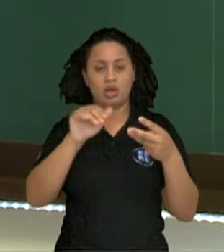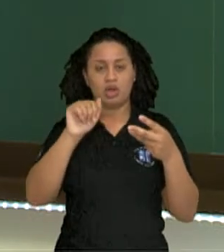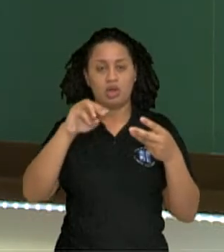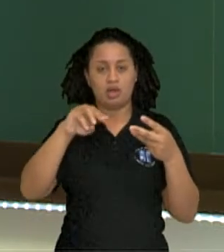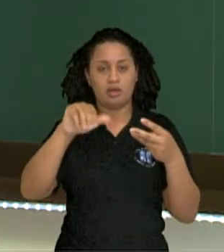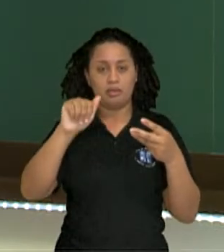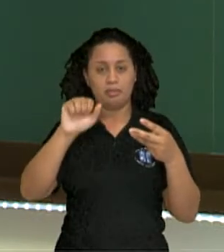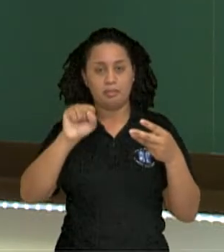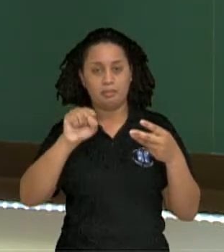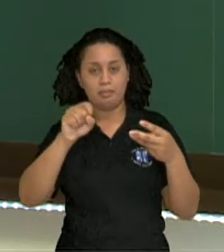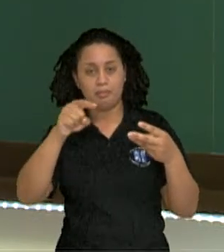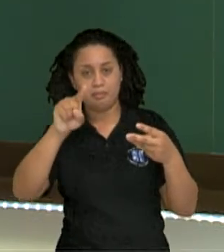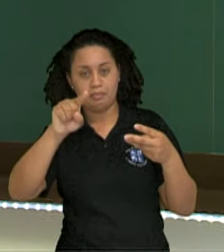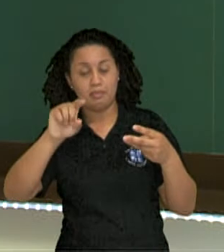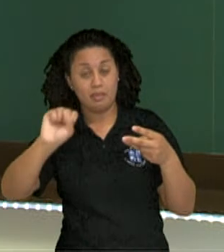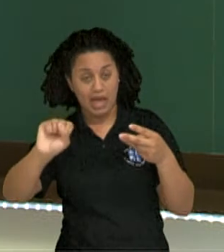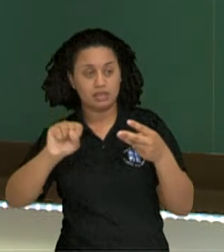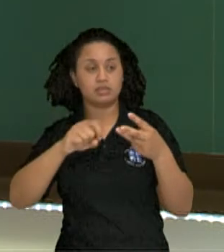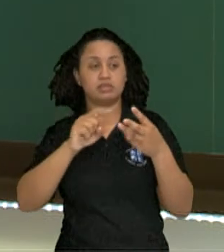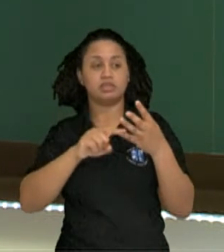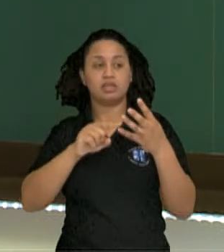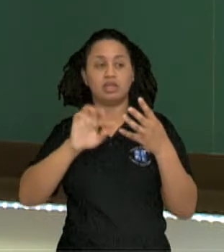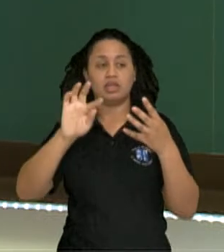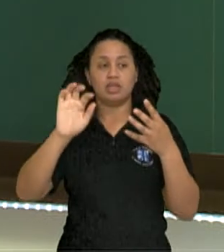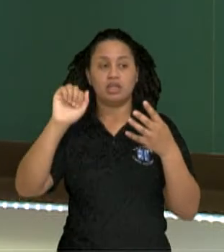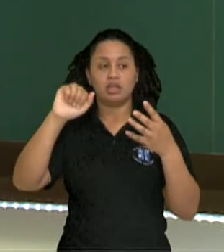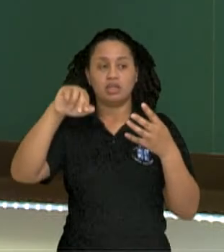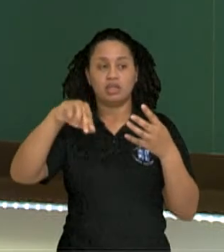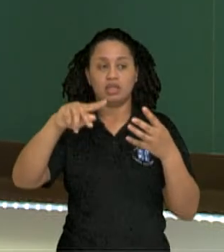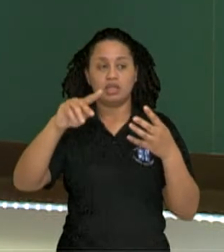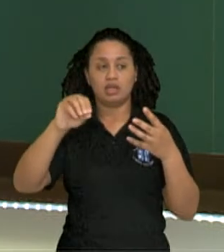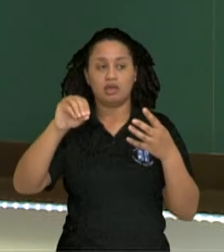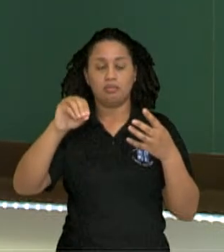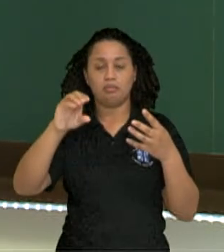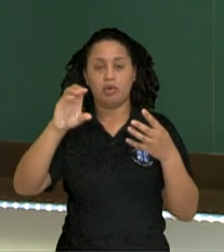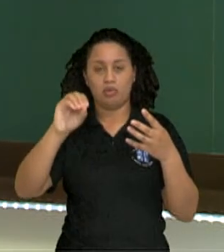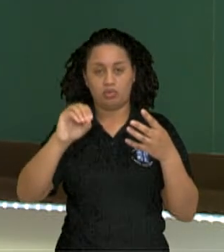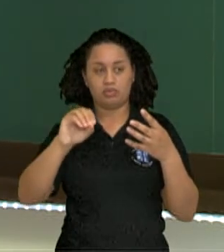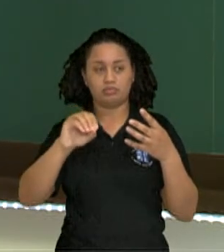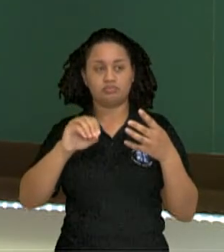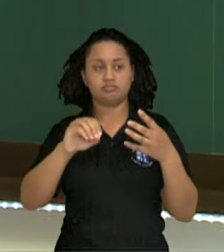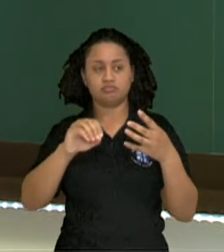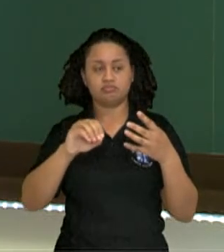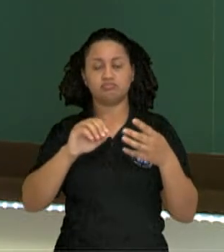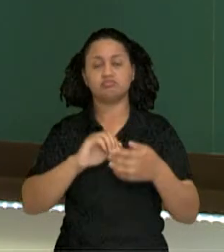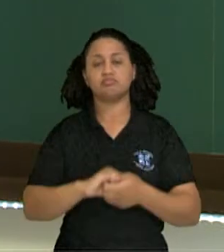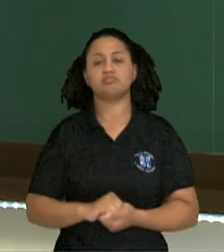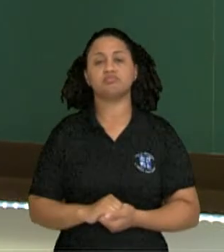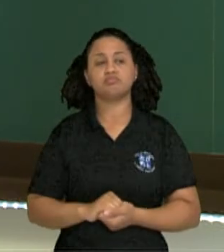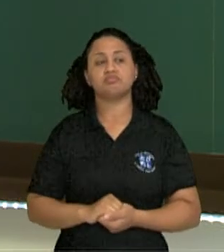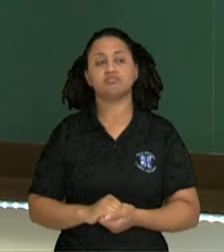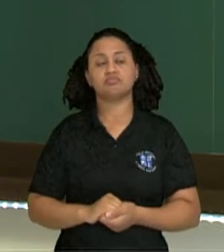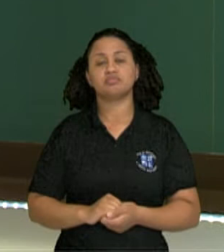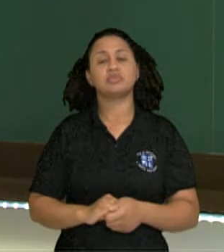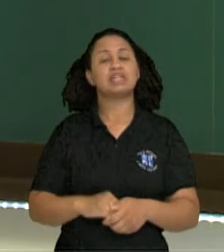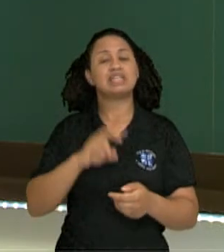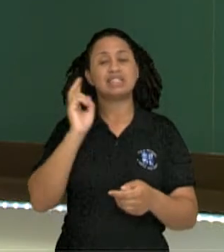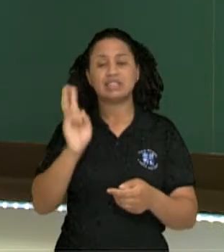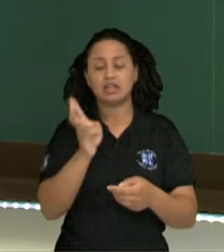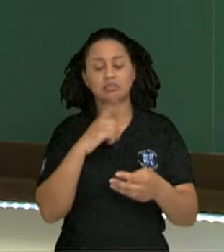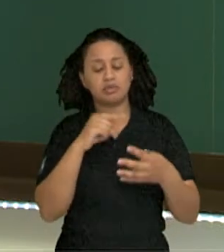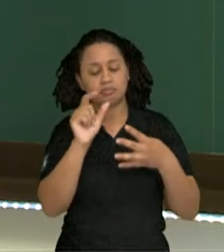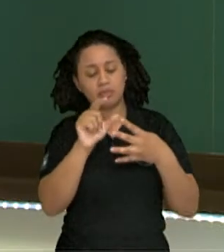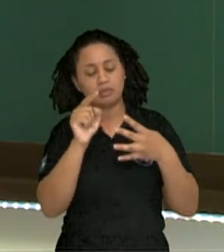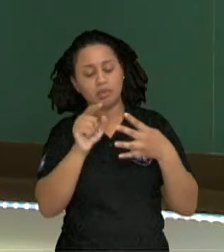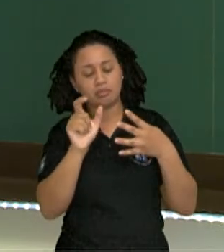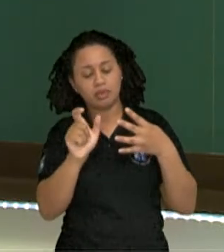e tampoco. Então, temos acá o exemplo: no hagas isso. Sempre vai aparecer aí uma